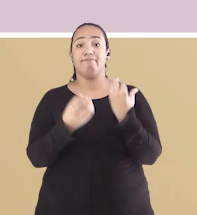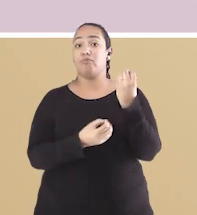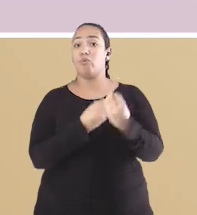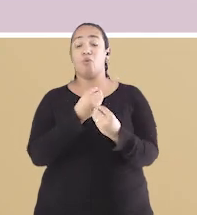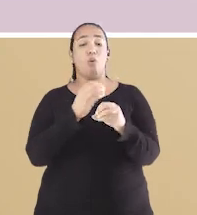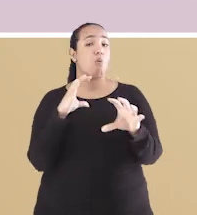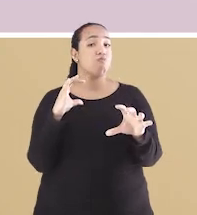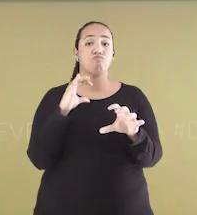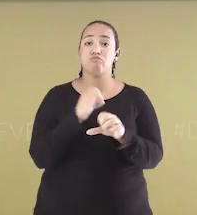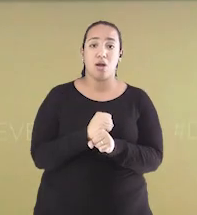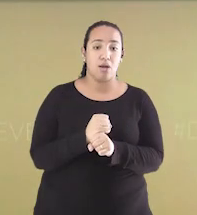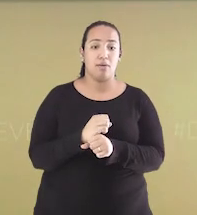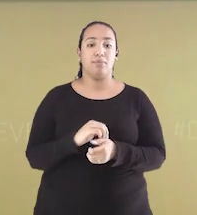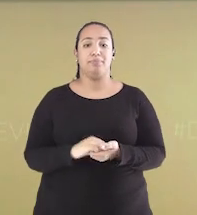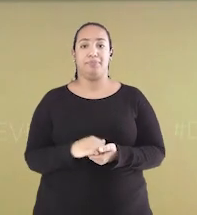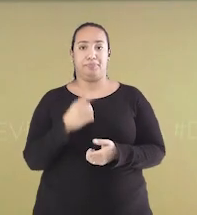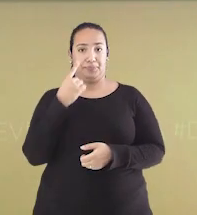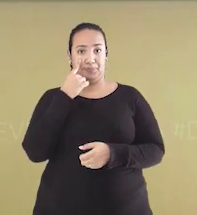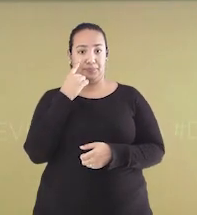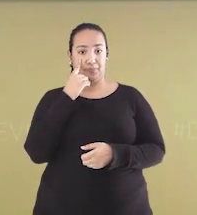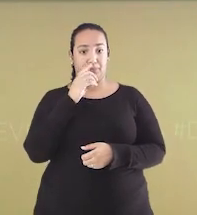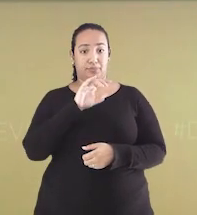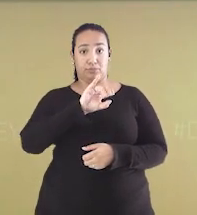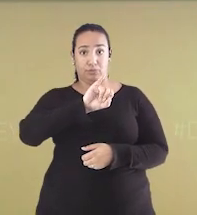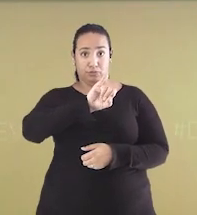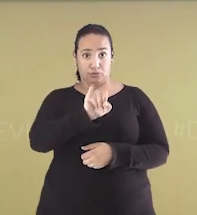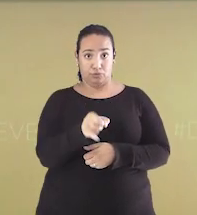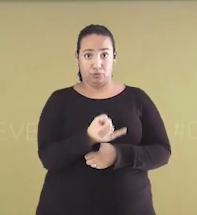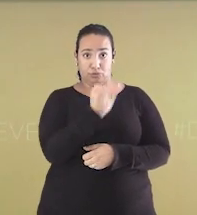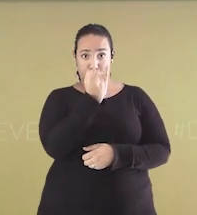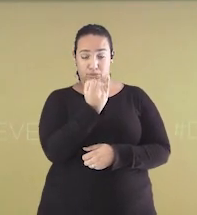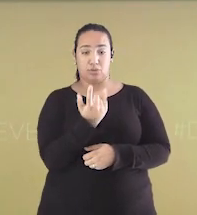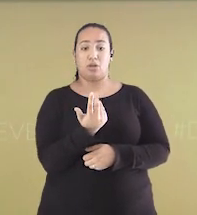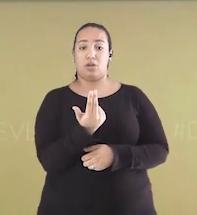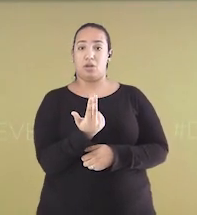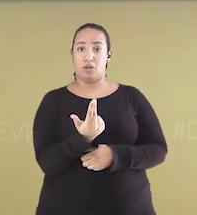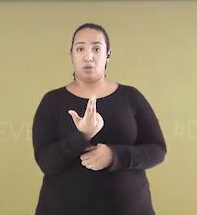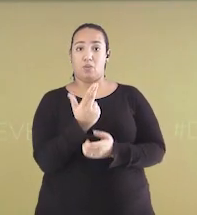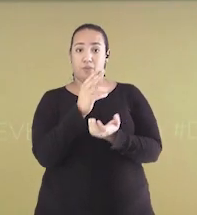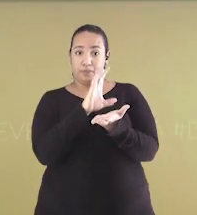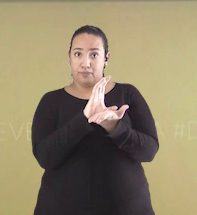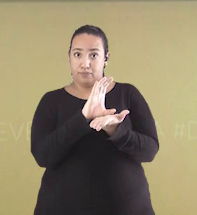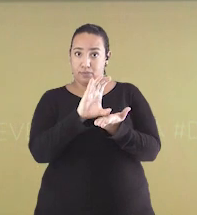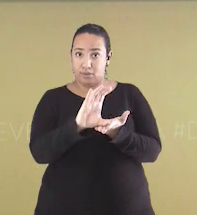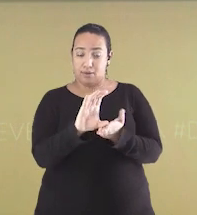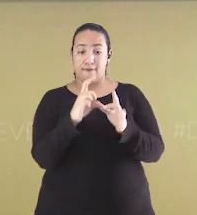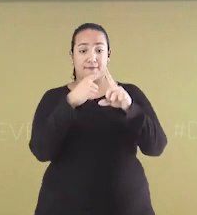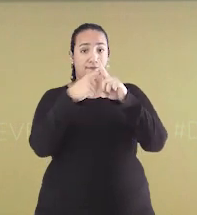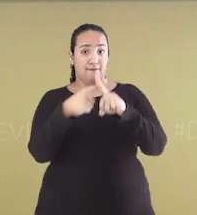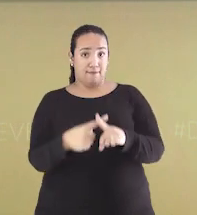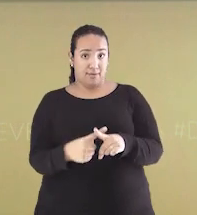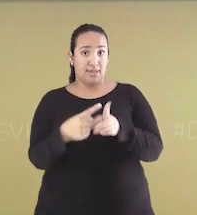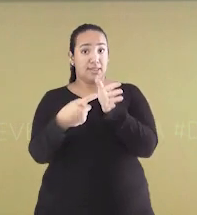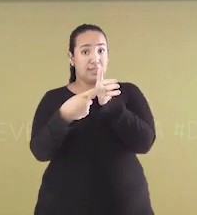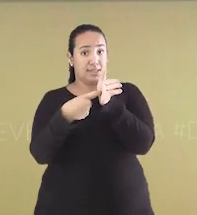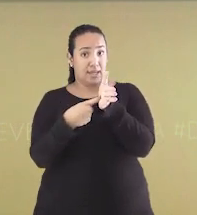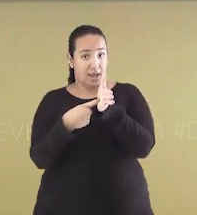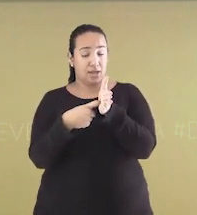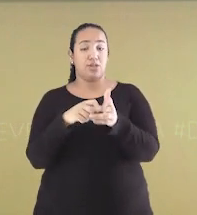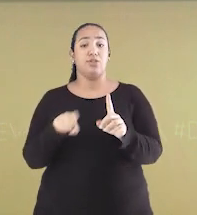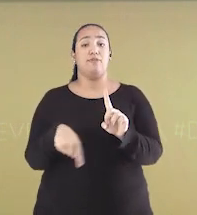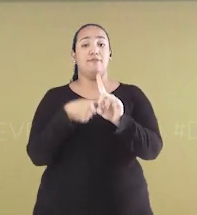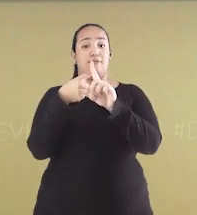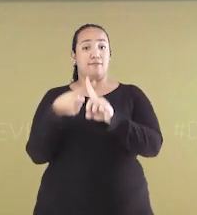o cálculo é J, ou seja, juros simples, é igual a capital vezes a taxa de